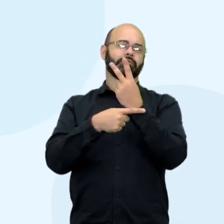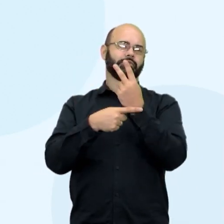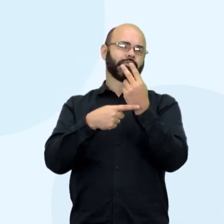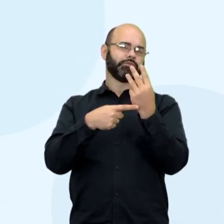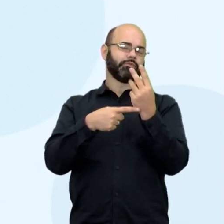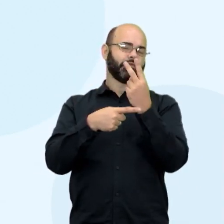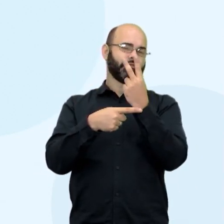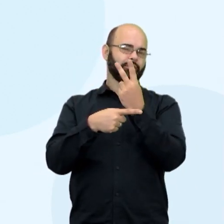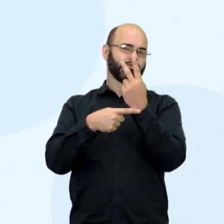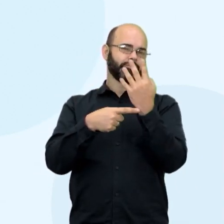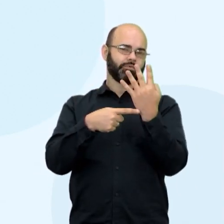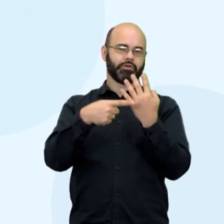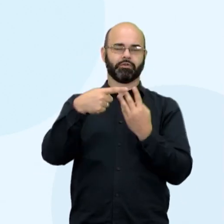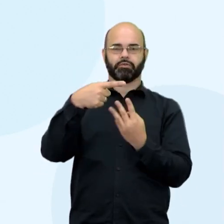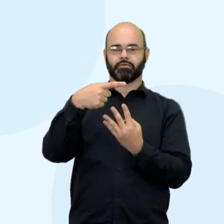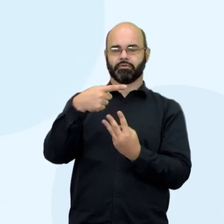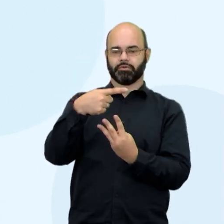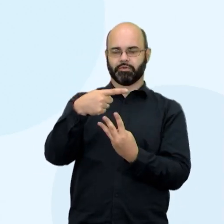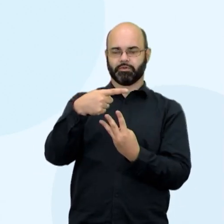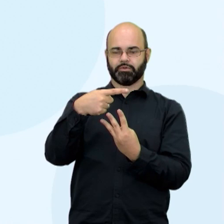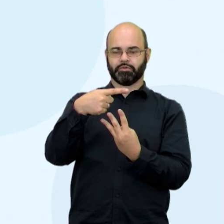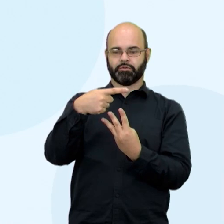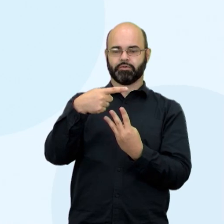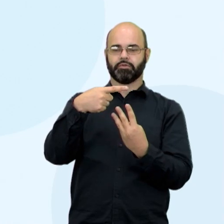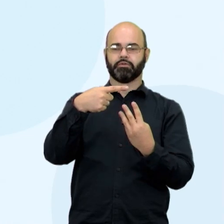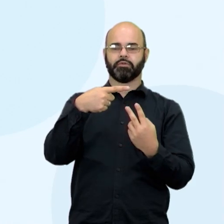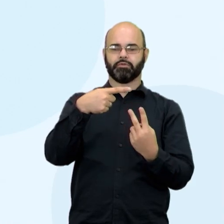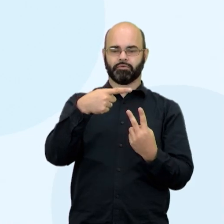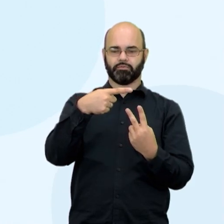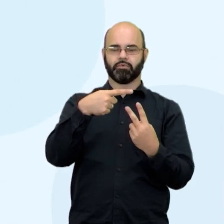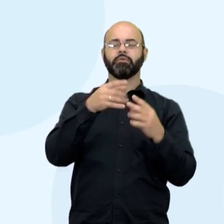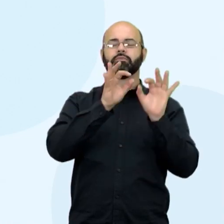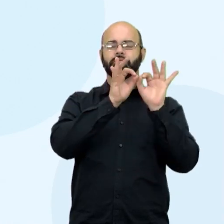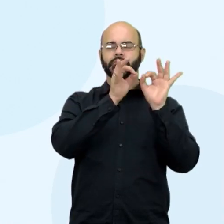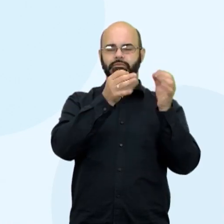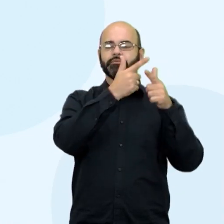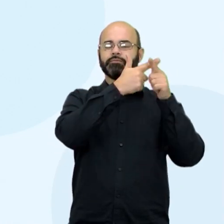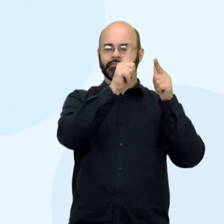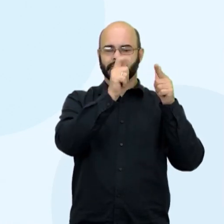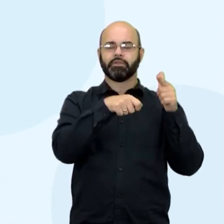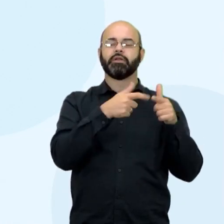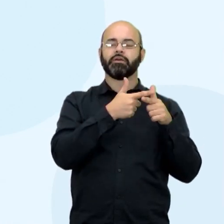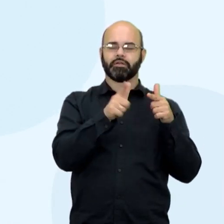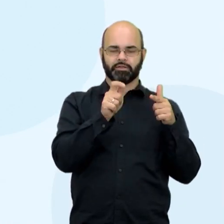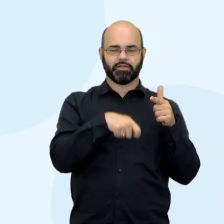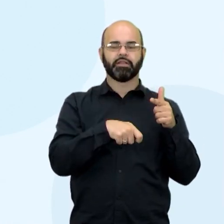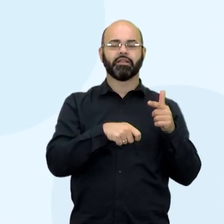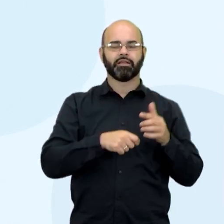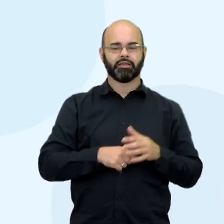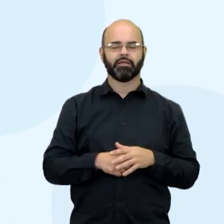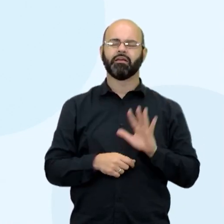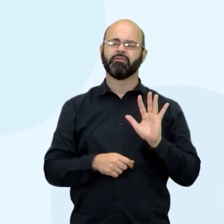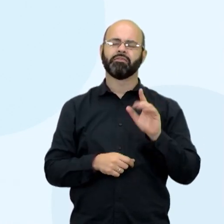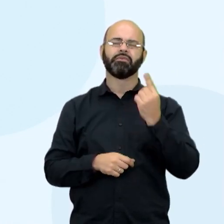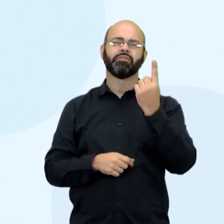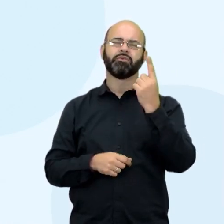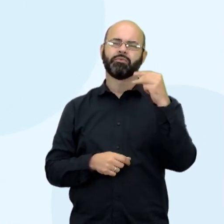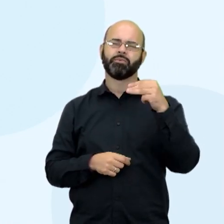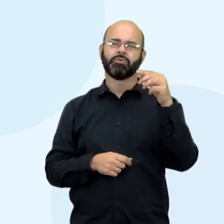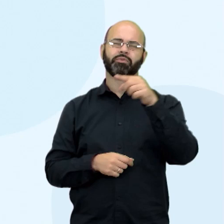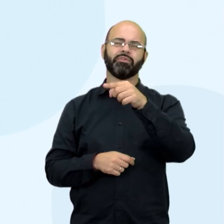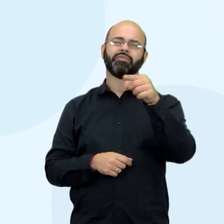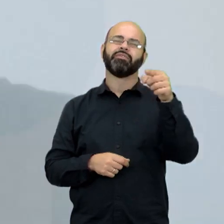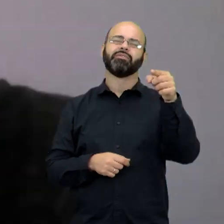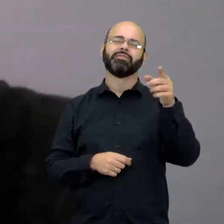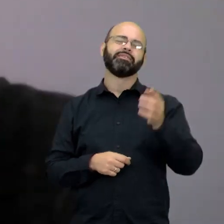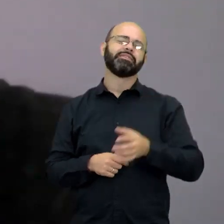ser simplificado, tá? Ele pode ser dividido. E eu vou dar para vocês aí, pessoal, um minutinho para